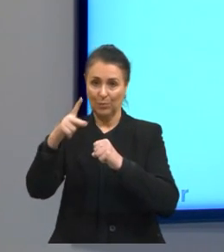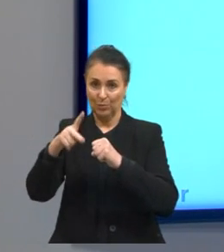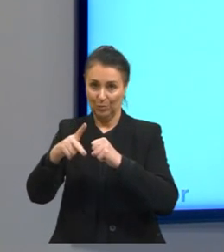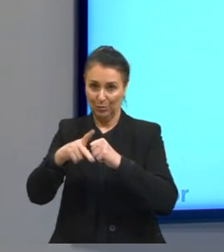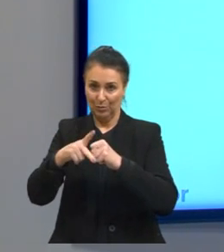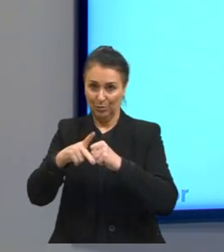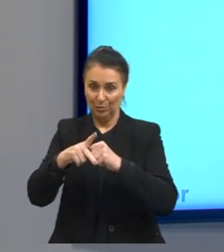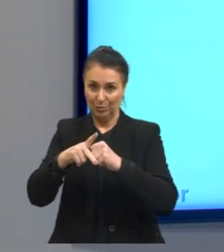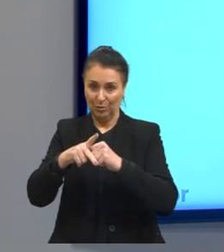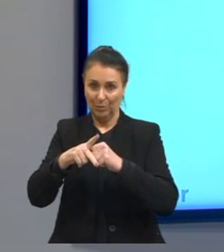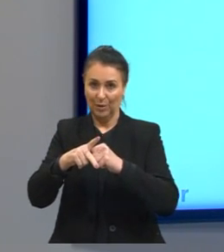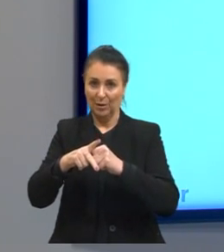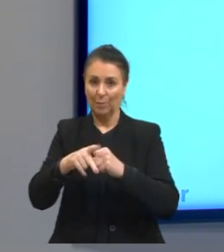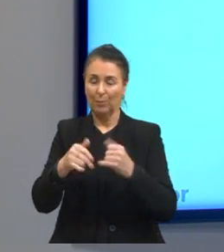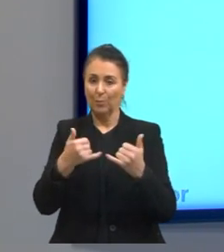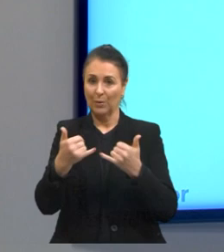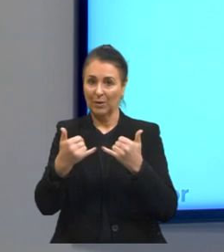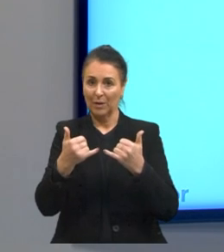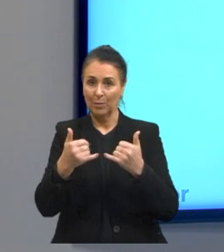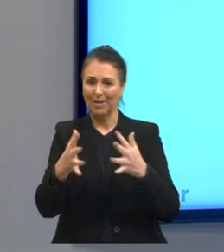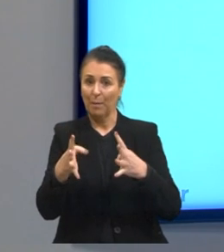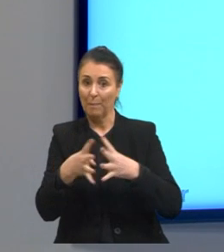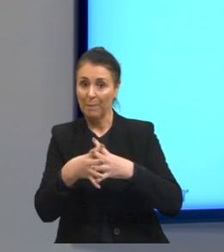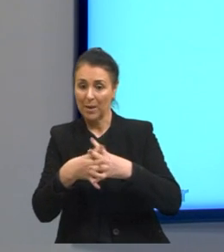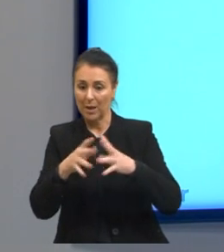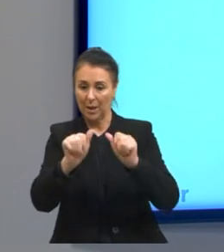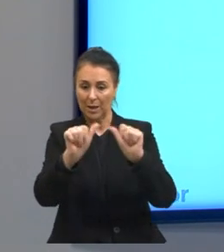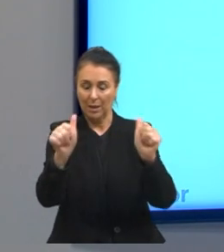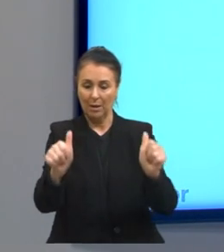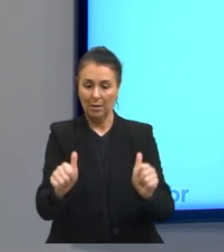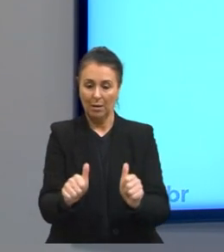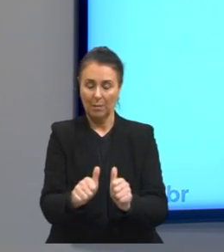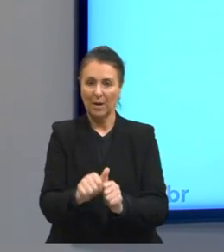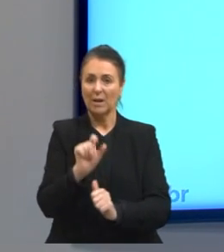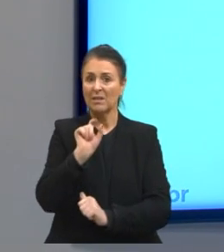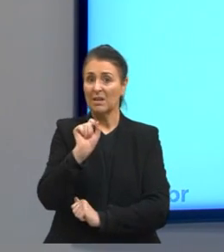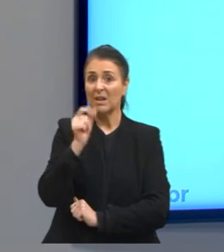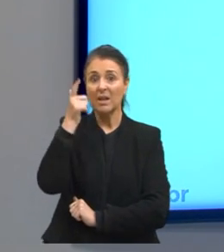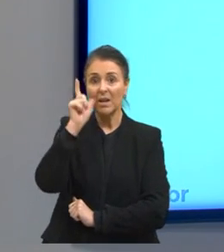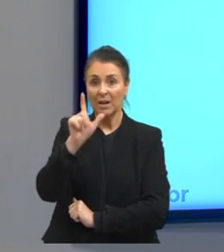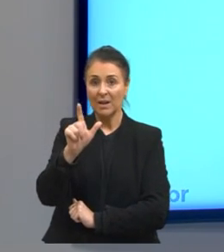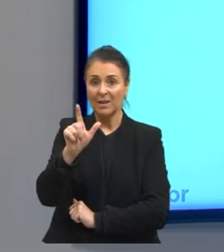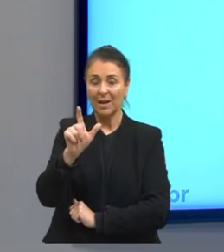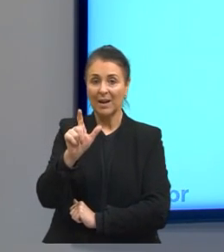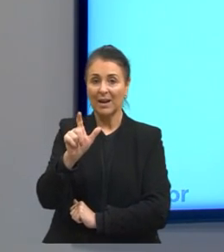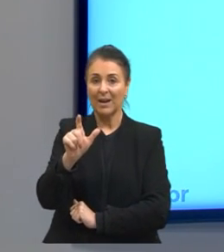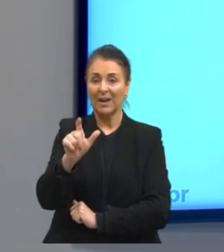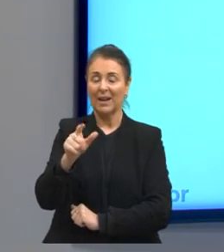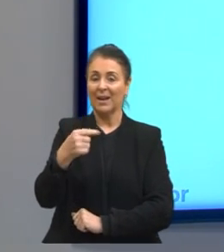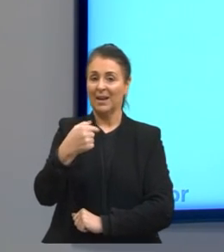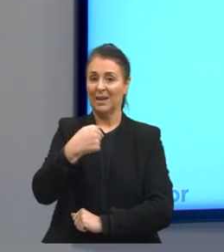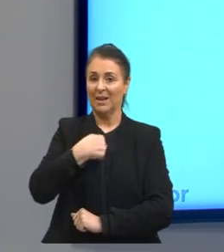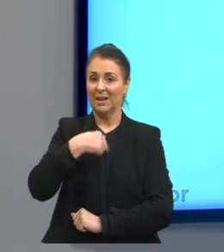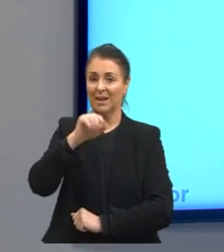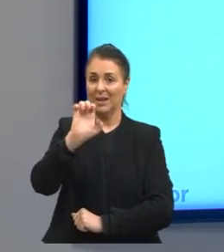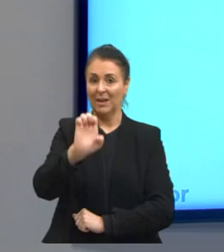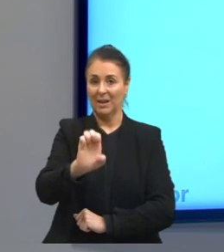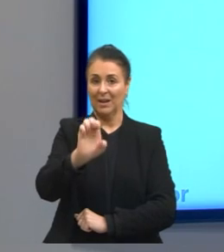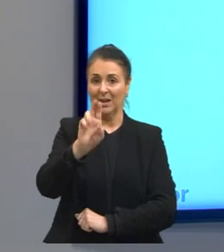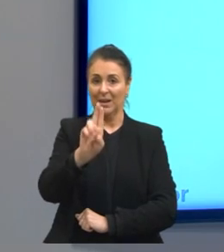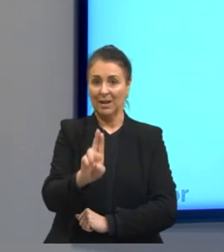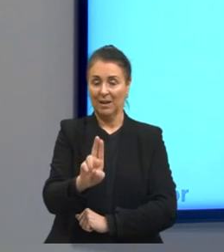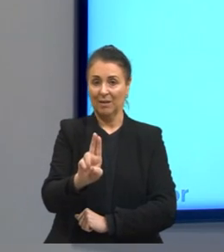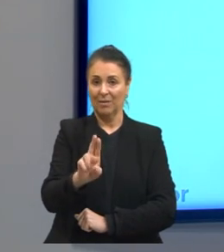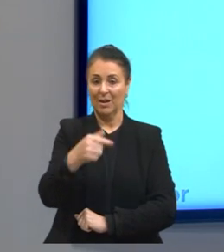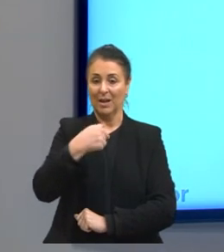nessa briga aqui, entre eles, quem vai ganhar é o eu. O eu, eu sempre brinco que